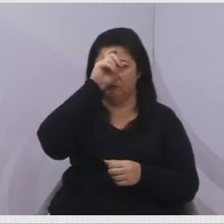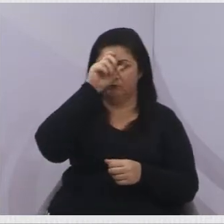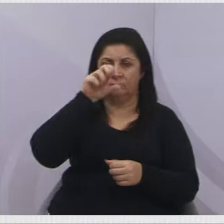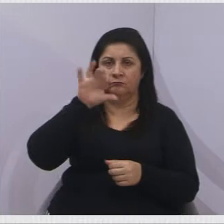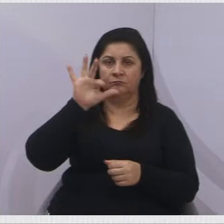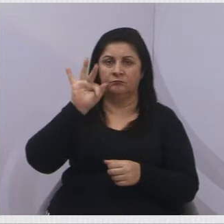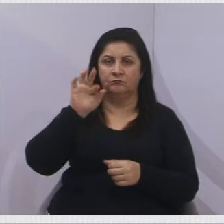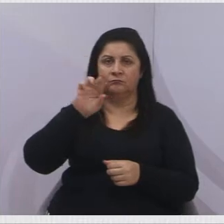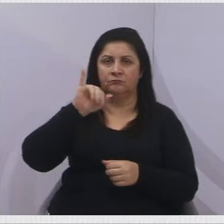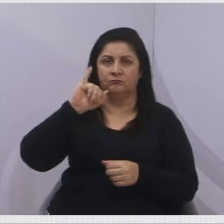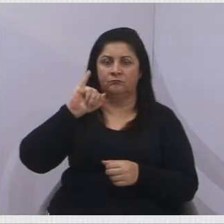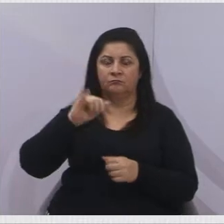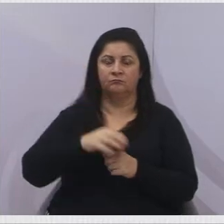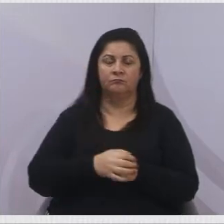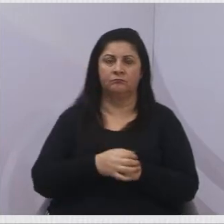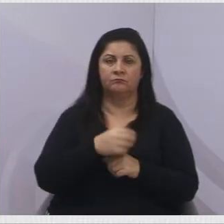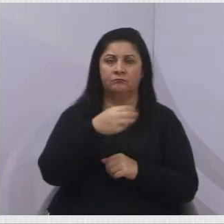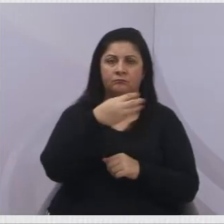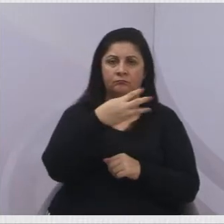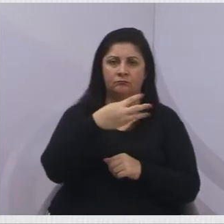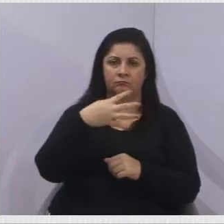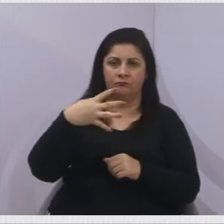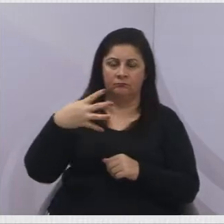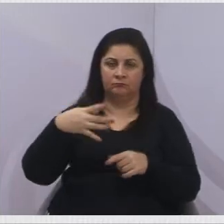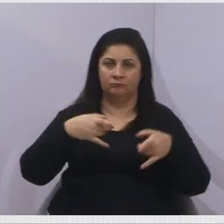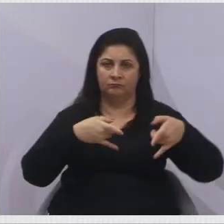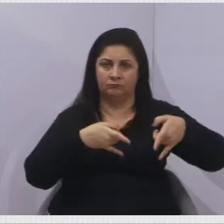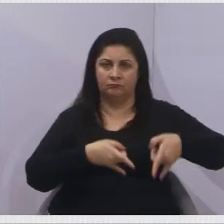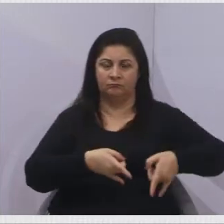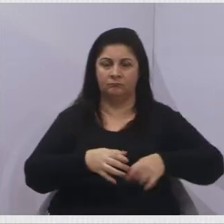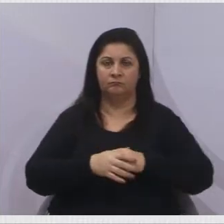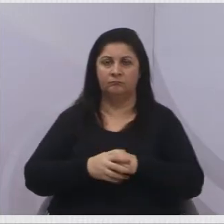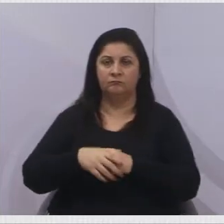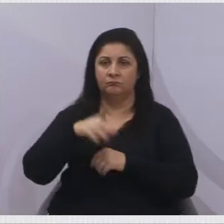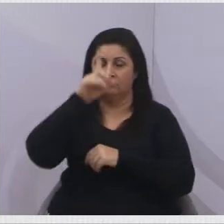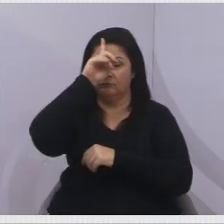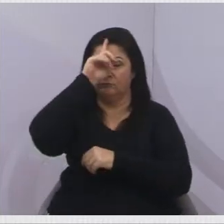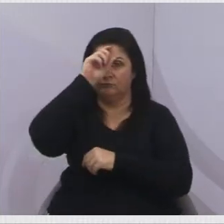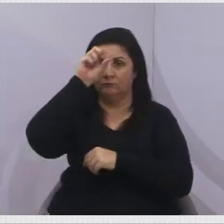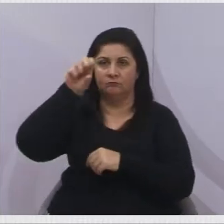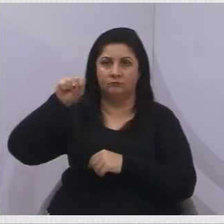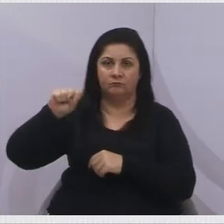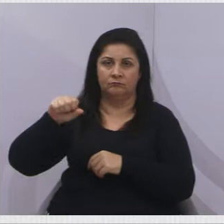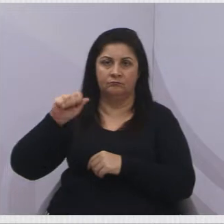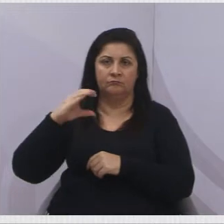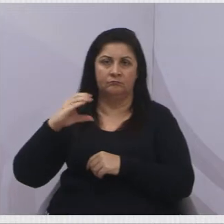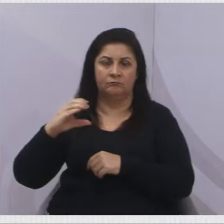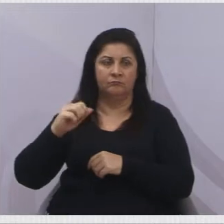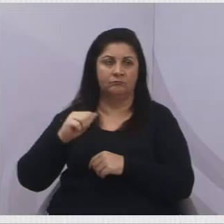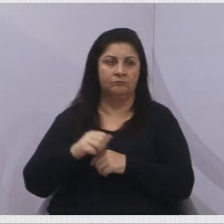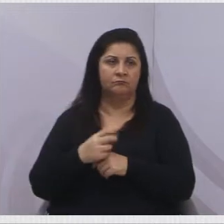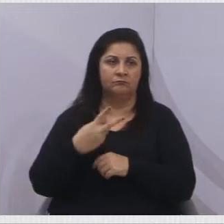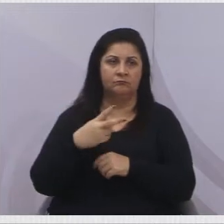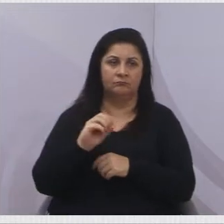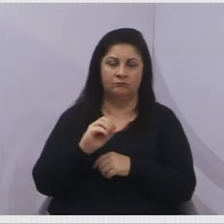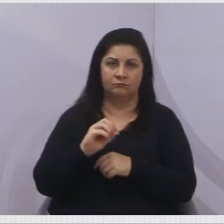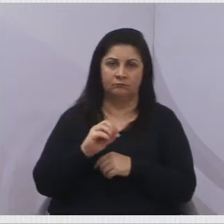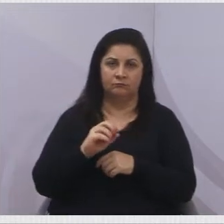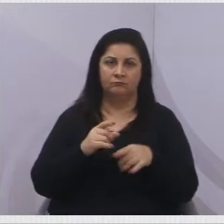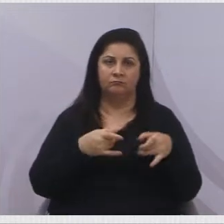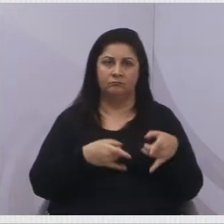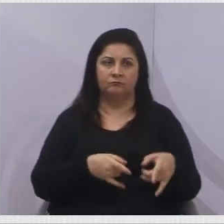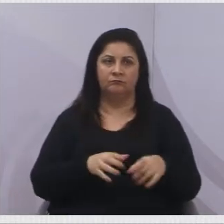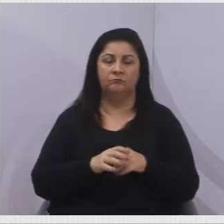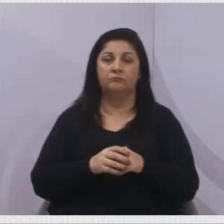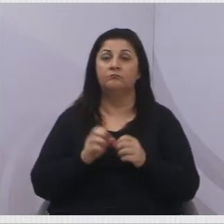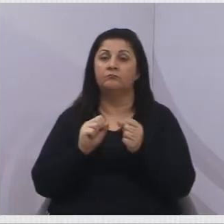de Assis, 34 leitos, na Santa Casa, 20 leitos e 10 leitos no Hospital